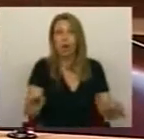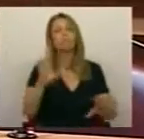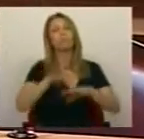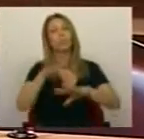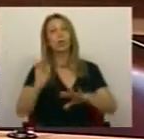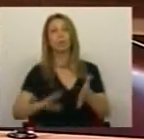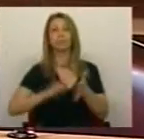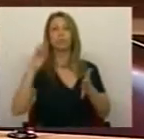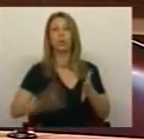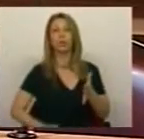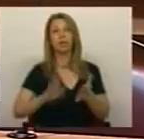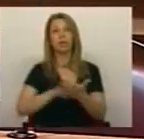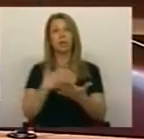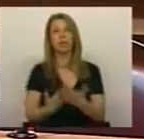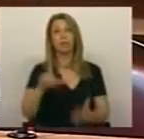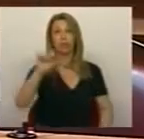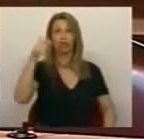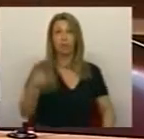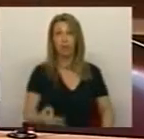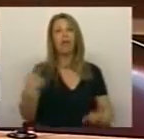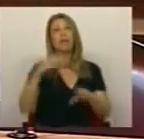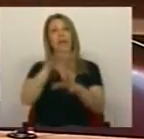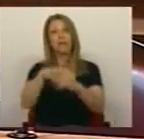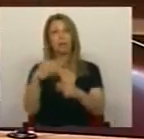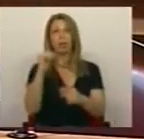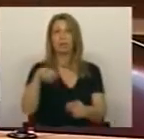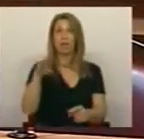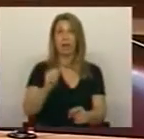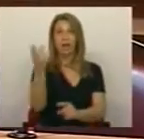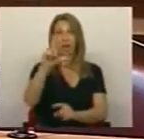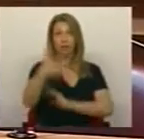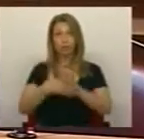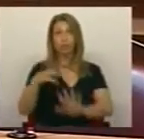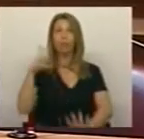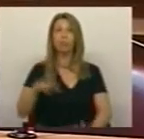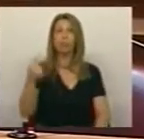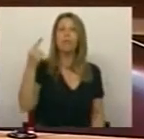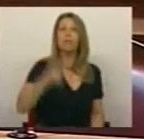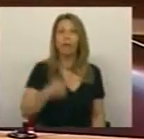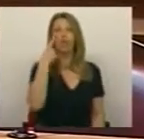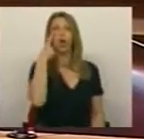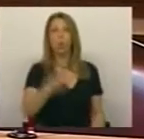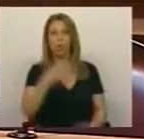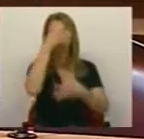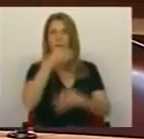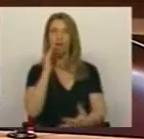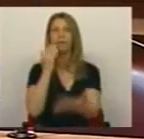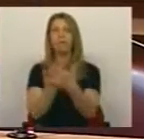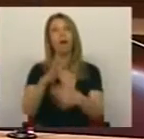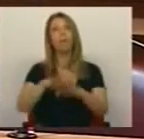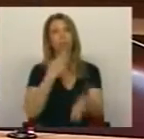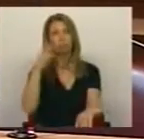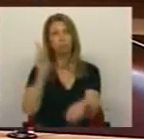língua gestual portuguesa para o Serviço Nacional de Saúde. A língua gestual portuguesa deve ser reconhecida e dignificada pelo seu